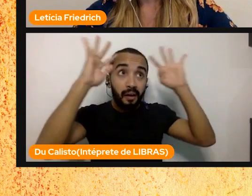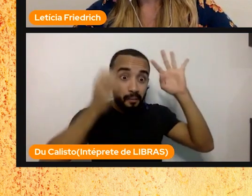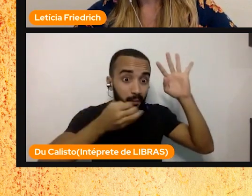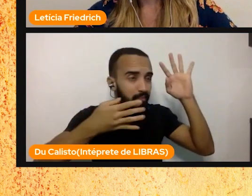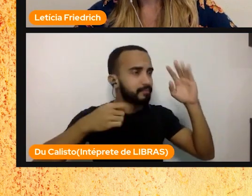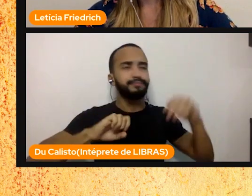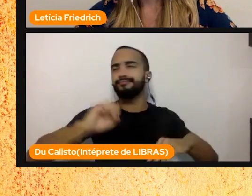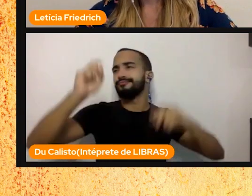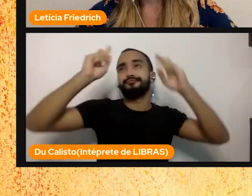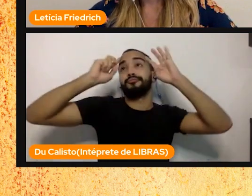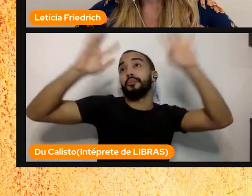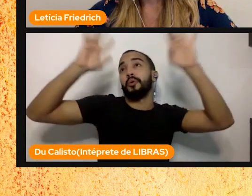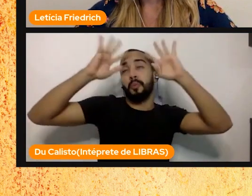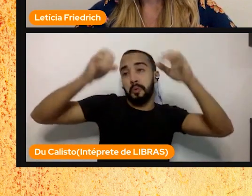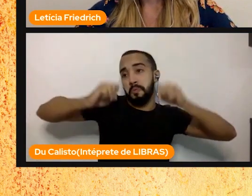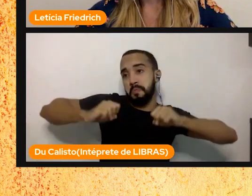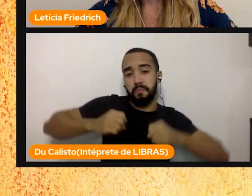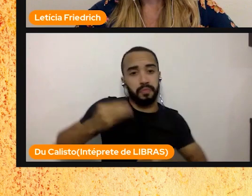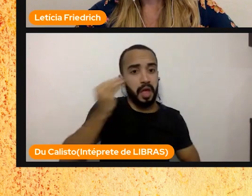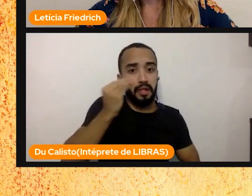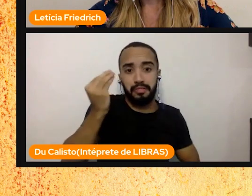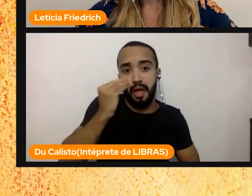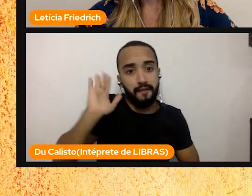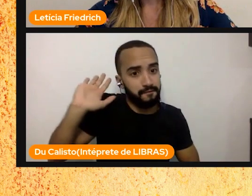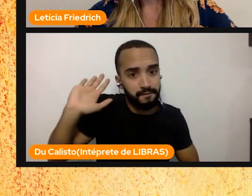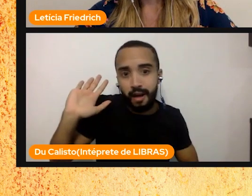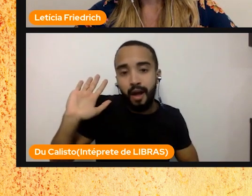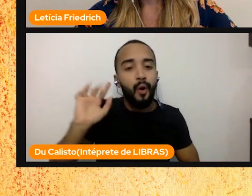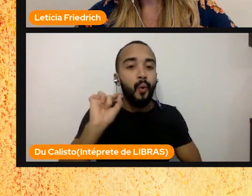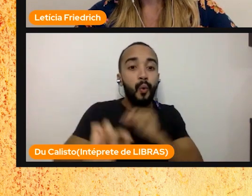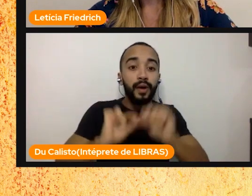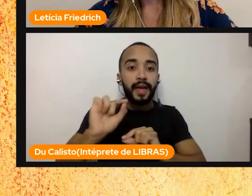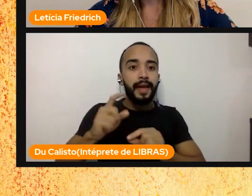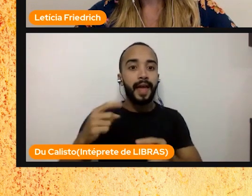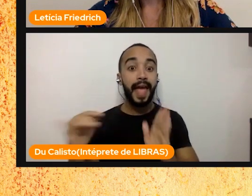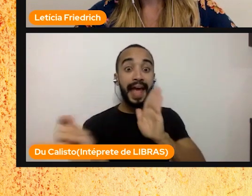estava, na época, trabalhando, e colocamos no edital